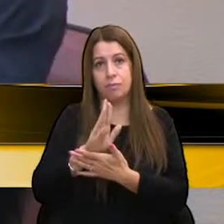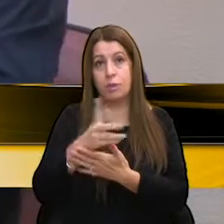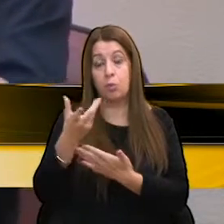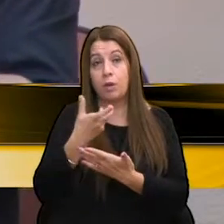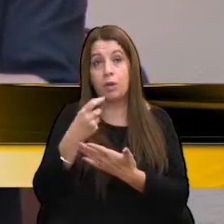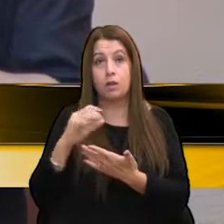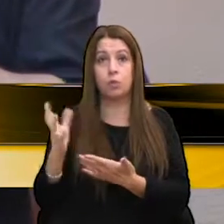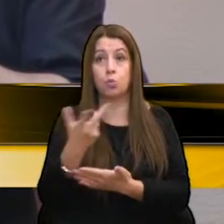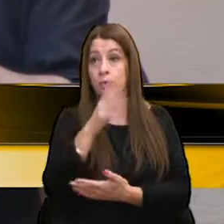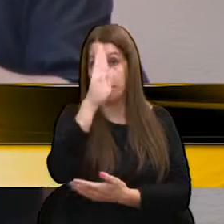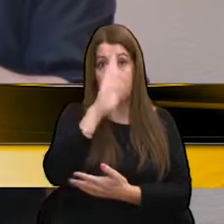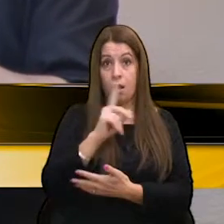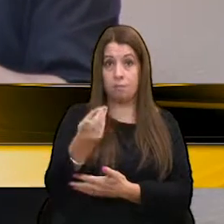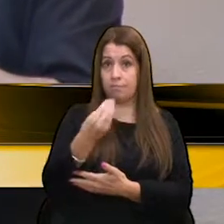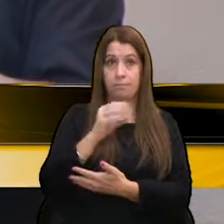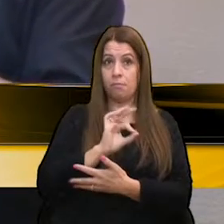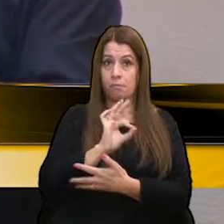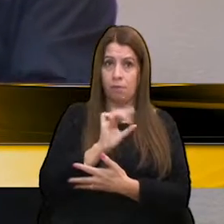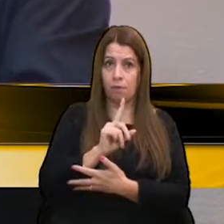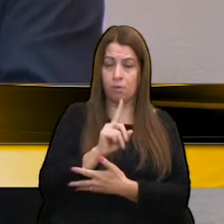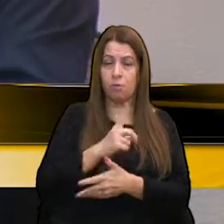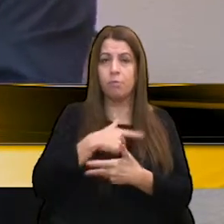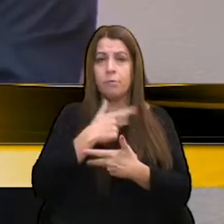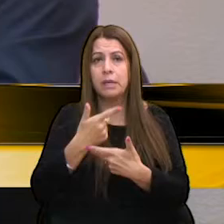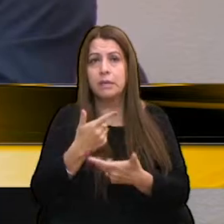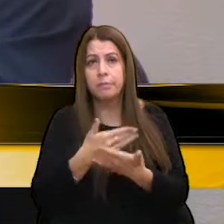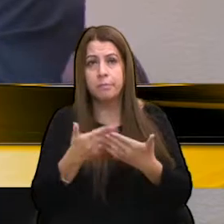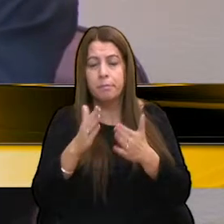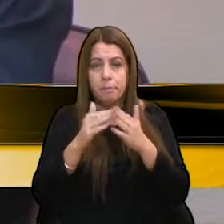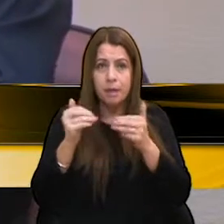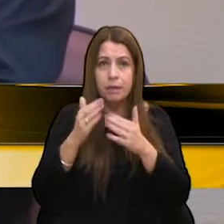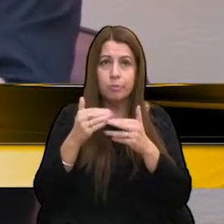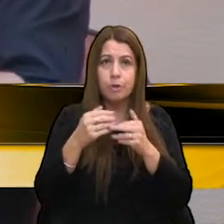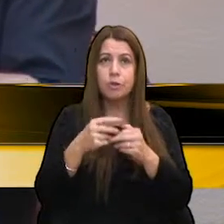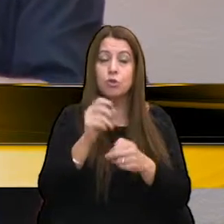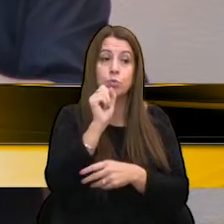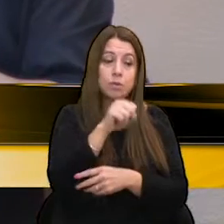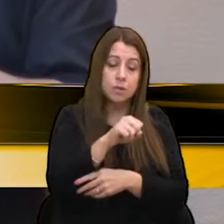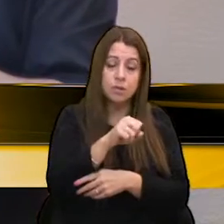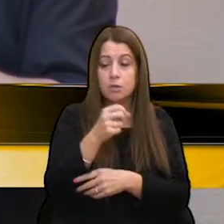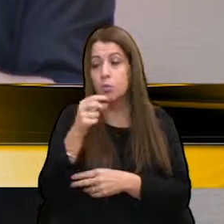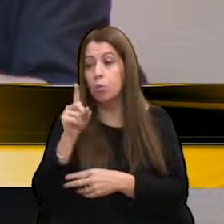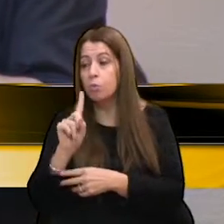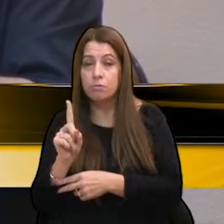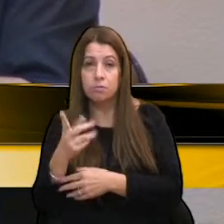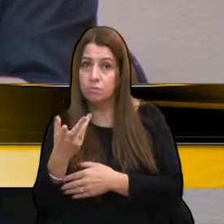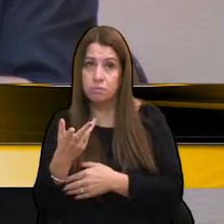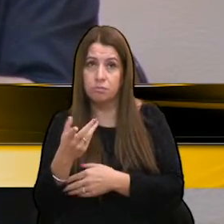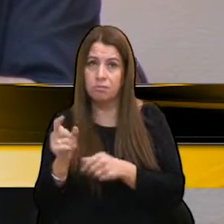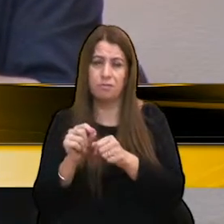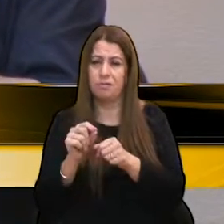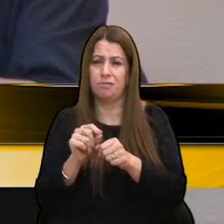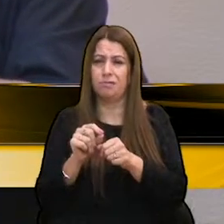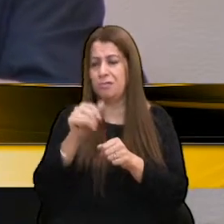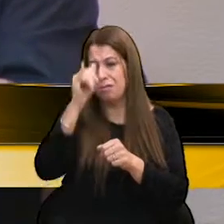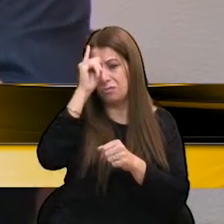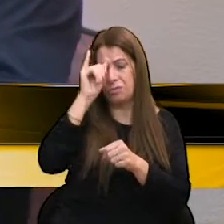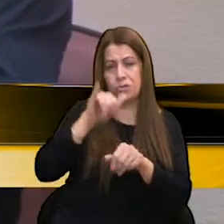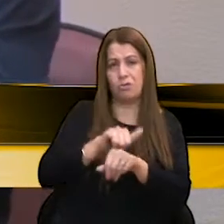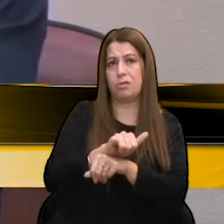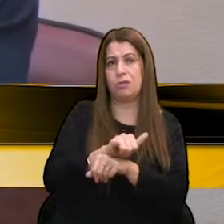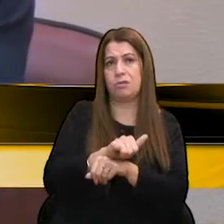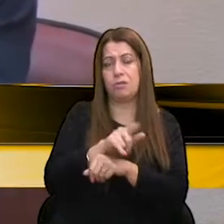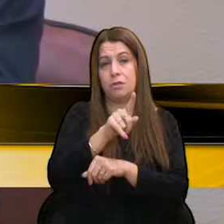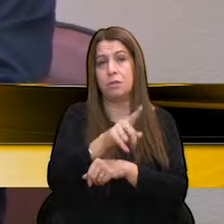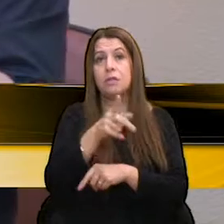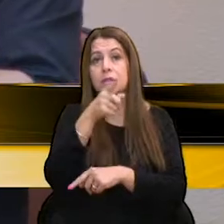gente queira tudo de graça, não, mas quem pede, pede um sim ou um não. Não nos façam de bobos a ponto de dizer, olha,